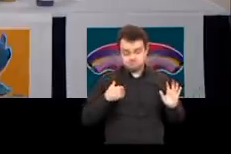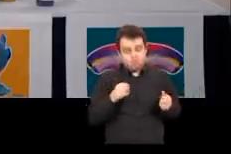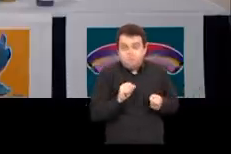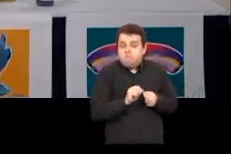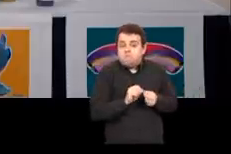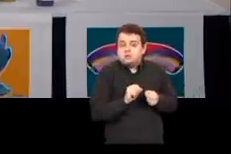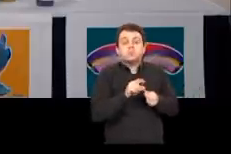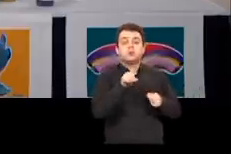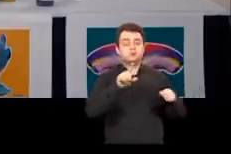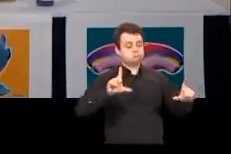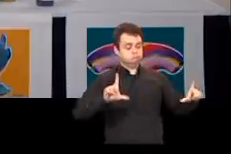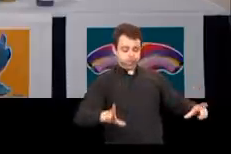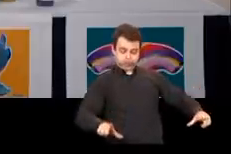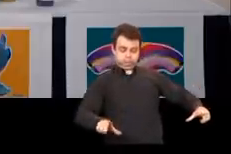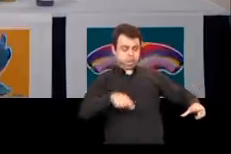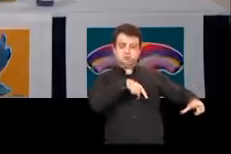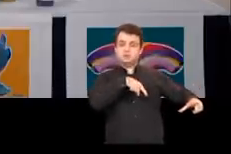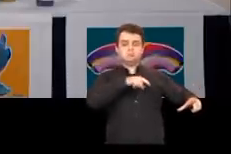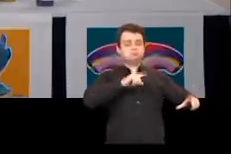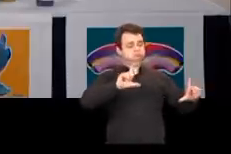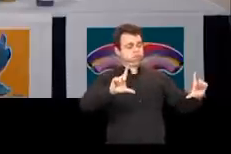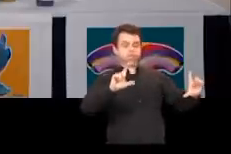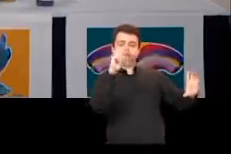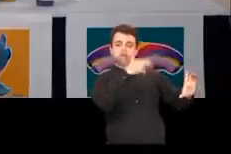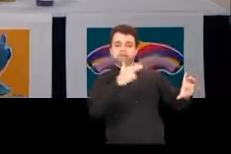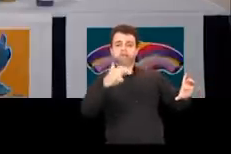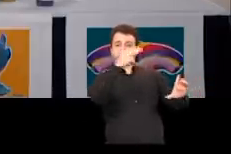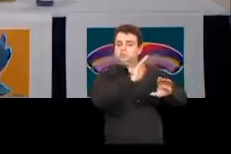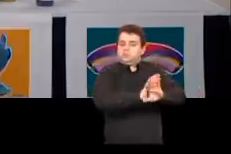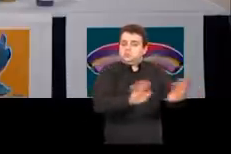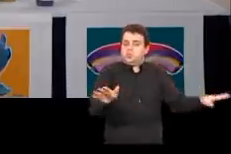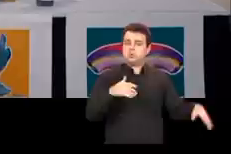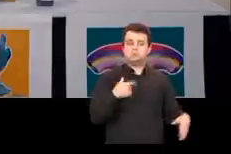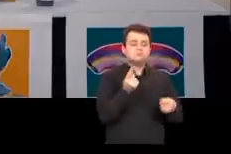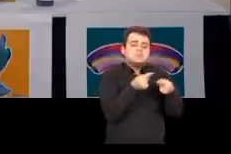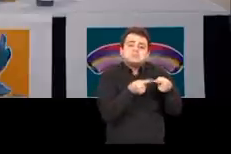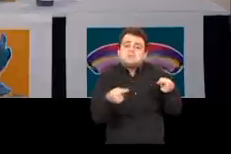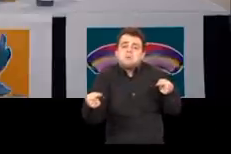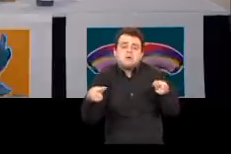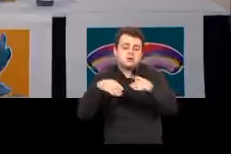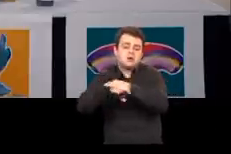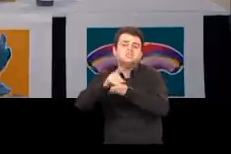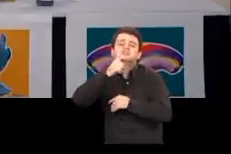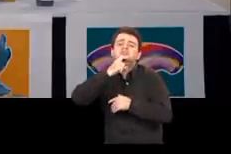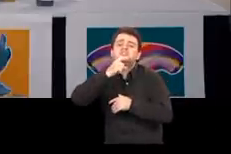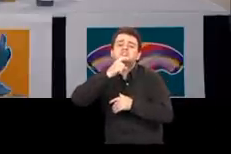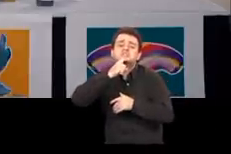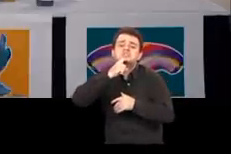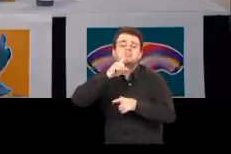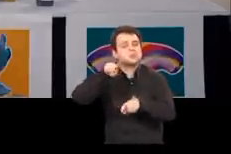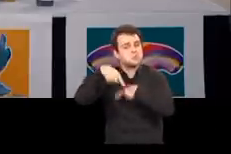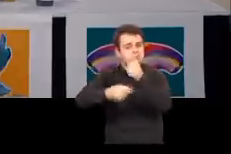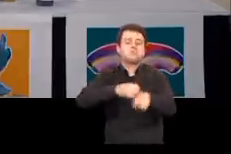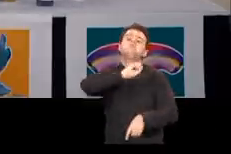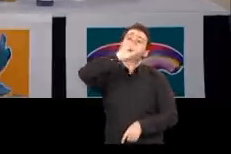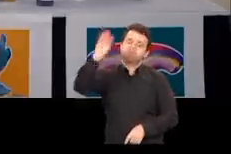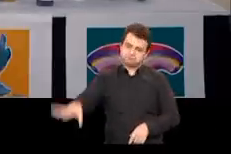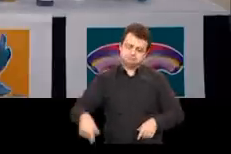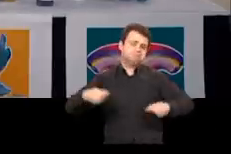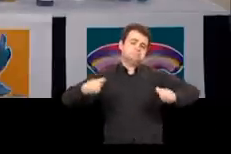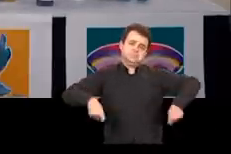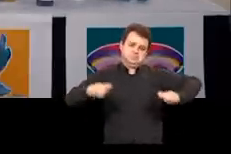quantidade que eu vou utilizar para a pintura da minha tela, pois só dura uma semana na geladeira. Depois disso, precisa ser